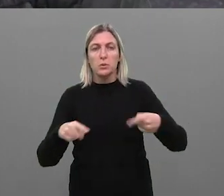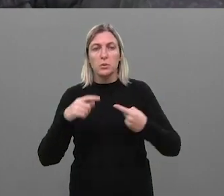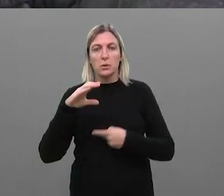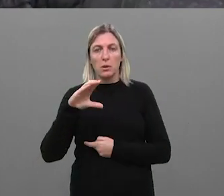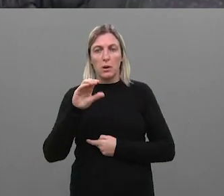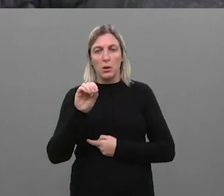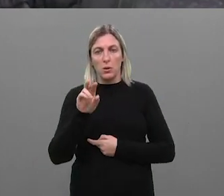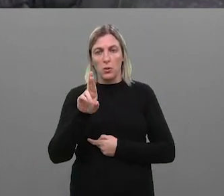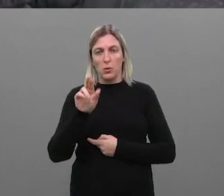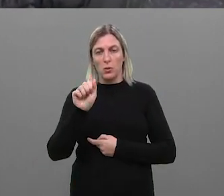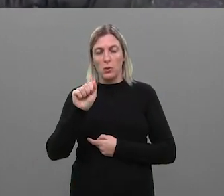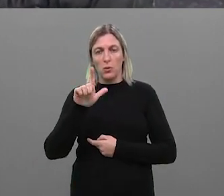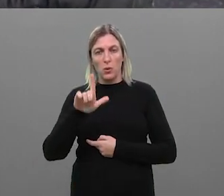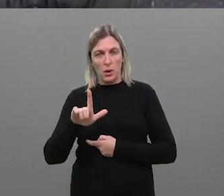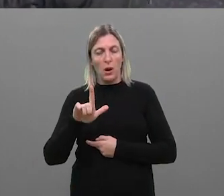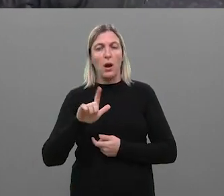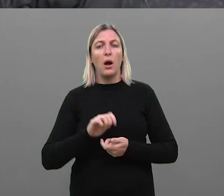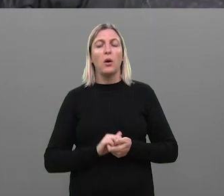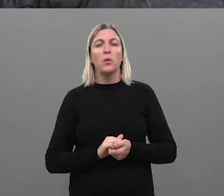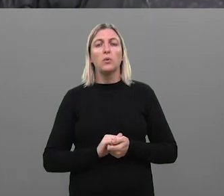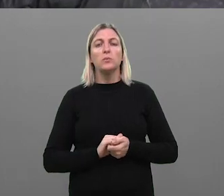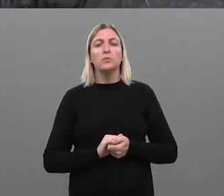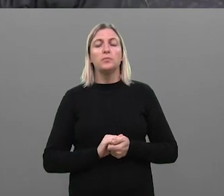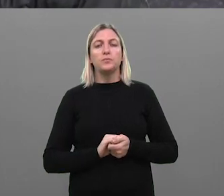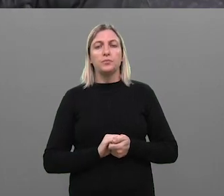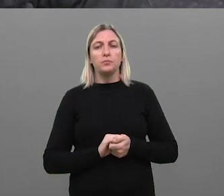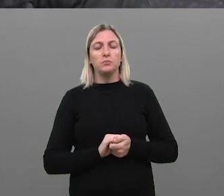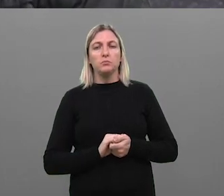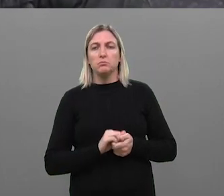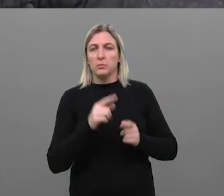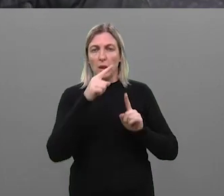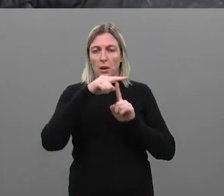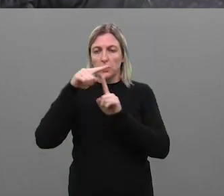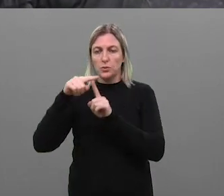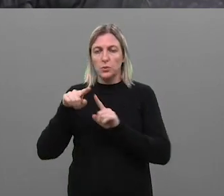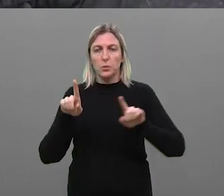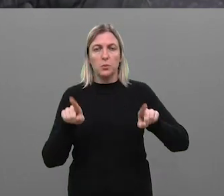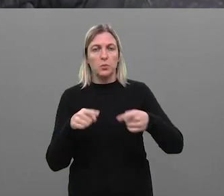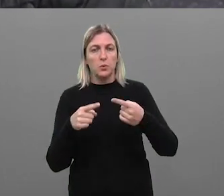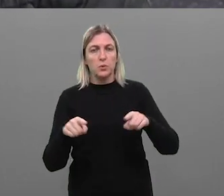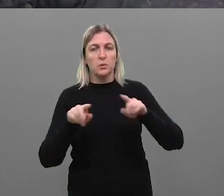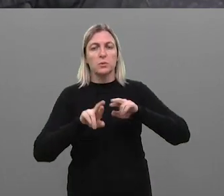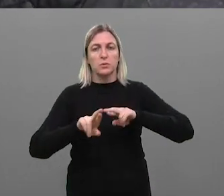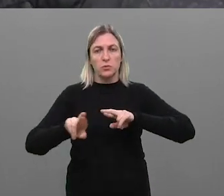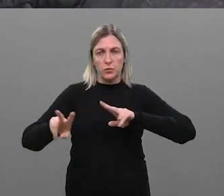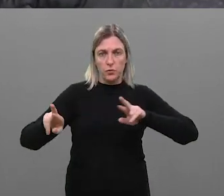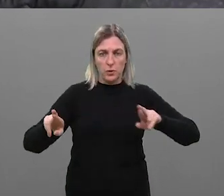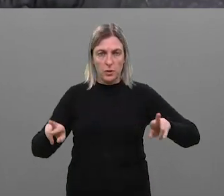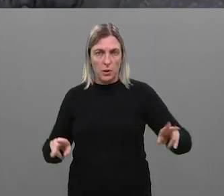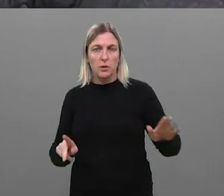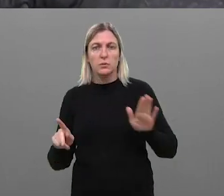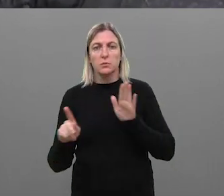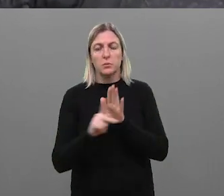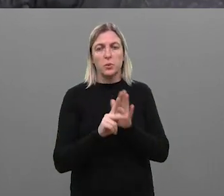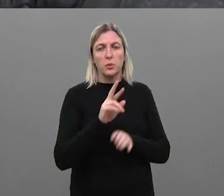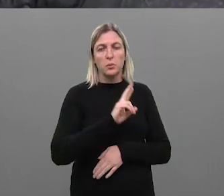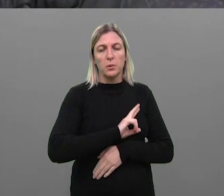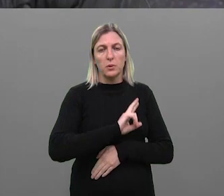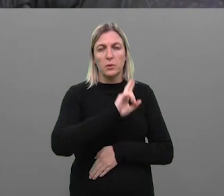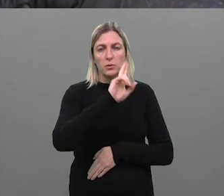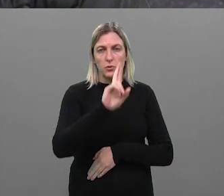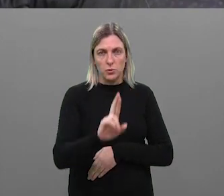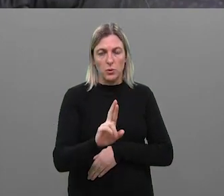inde dependo do estilo do Caral seja sacro ou seja secular né E seja católico ou protestante né então